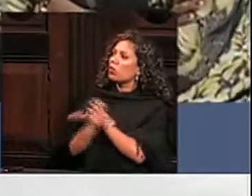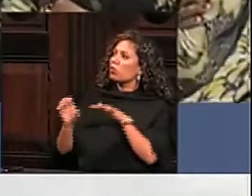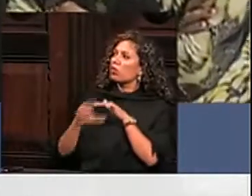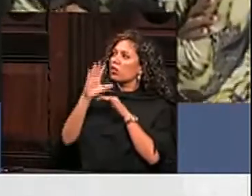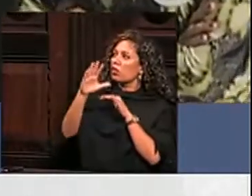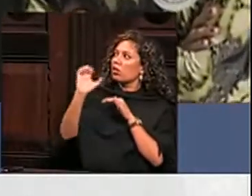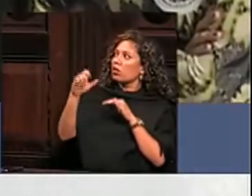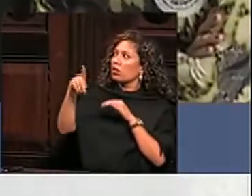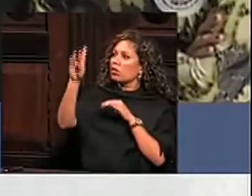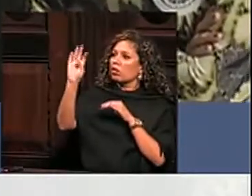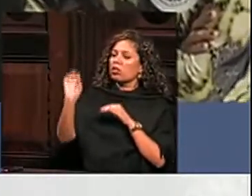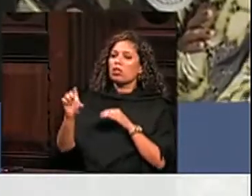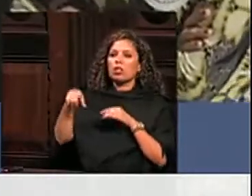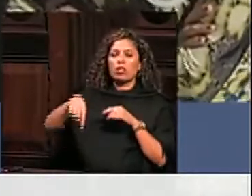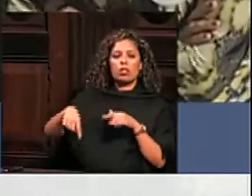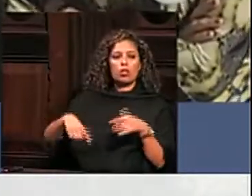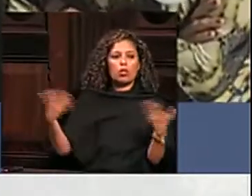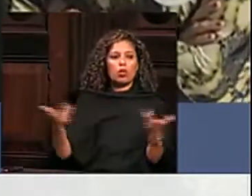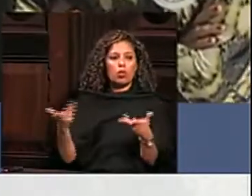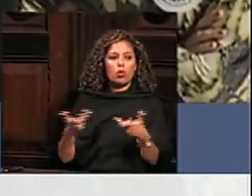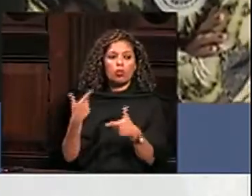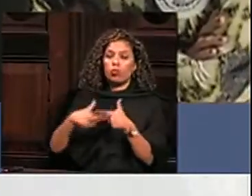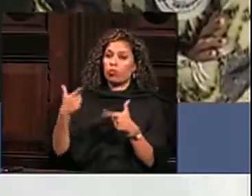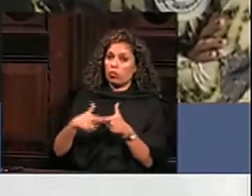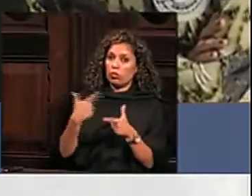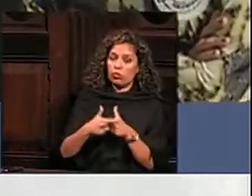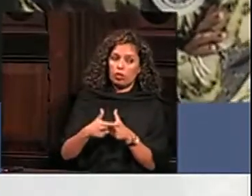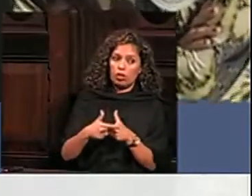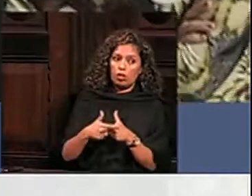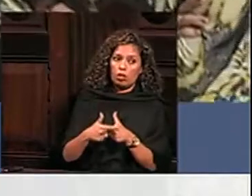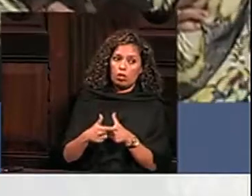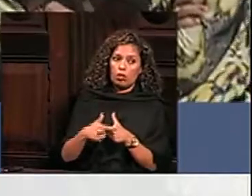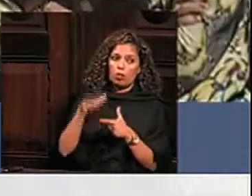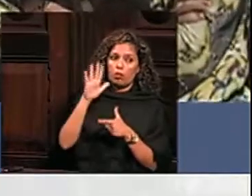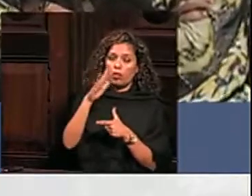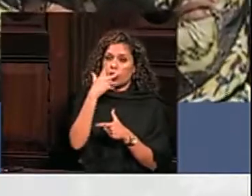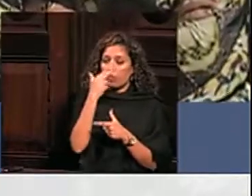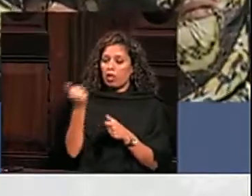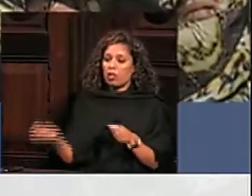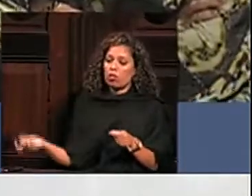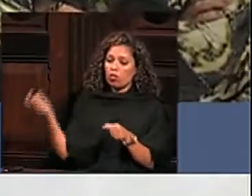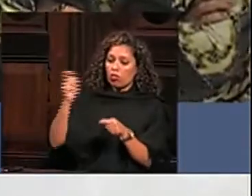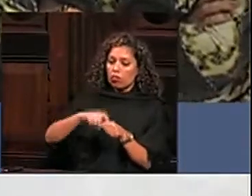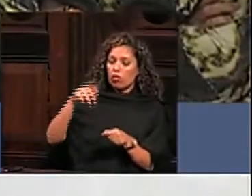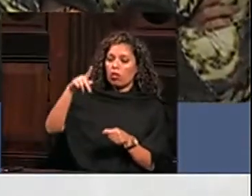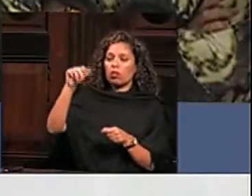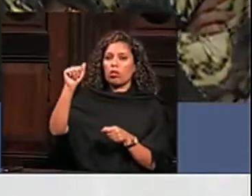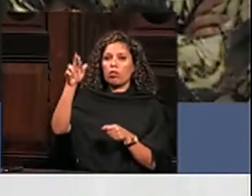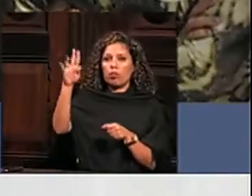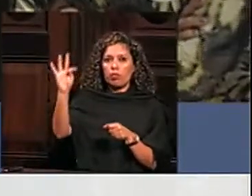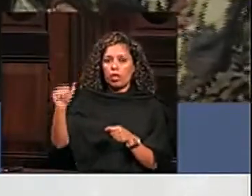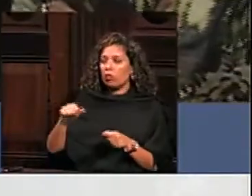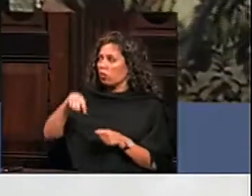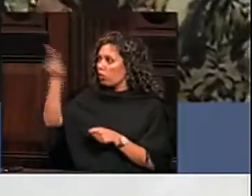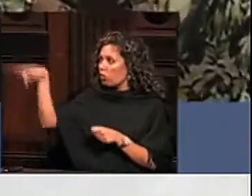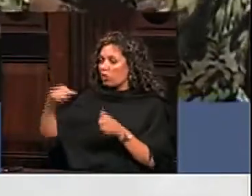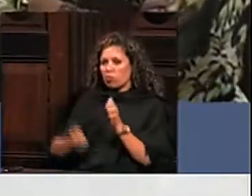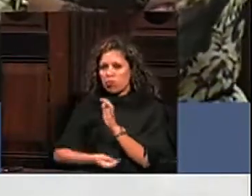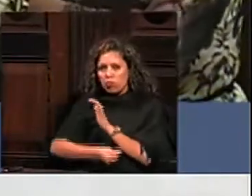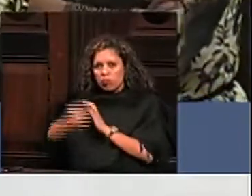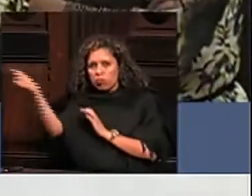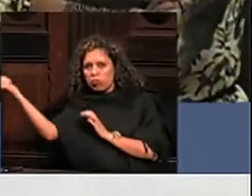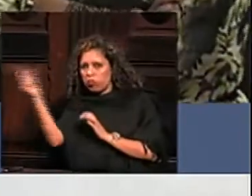há um entendimento aqui e essa questão provavelmente vai voltar à pauta, portanto, não vão embora. Isso provavelmente vai